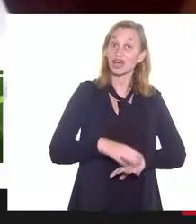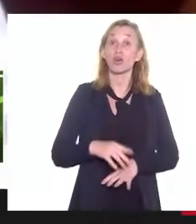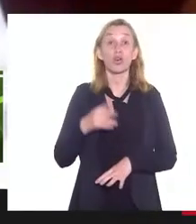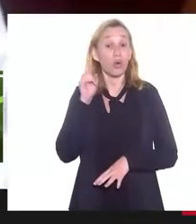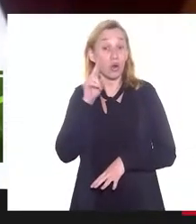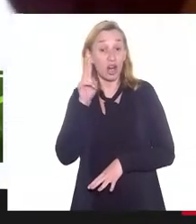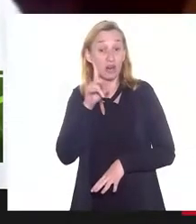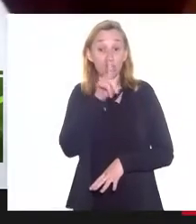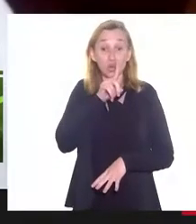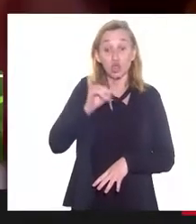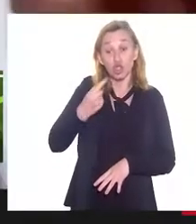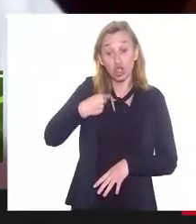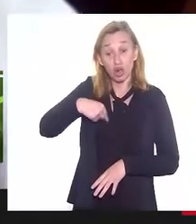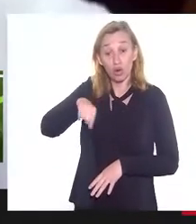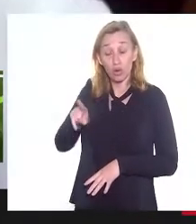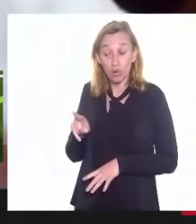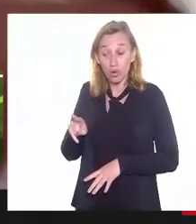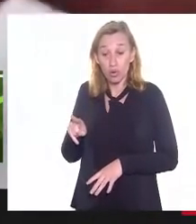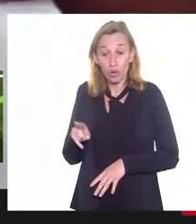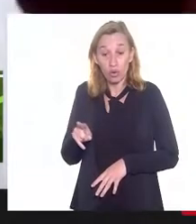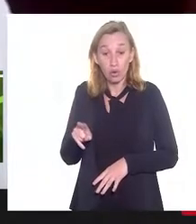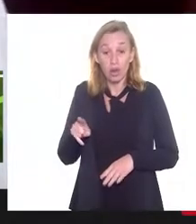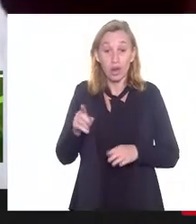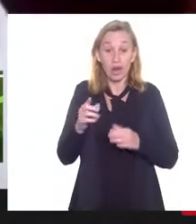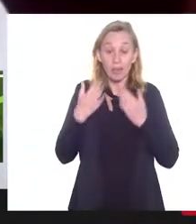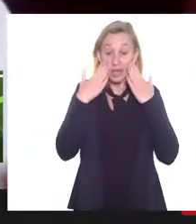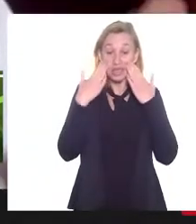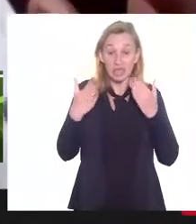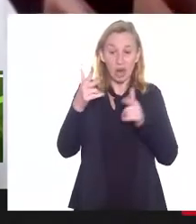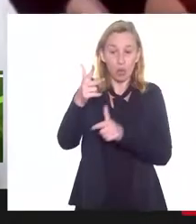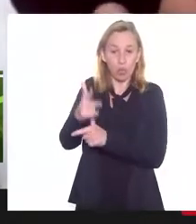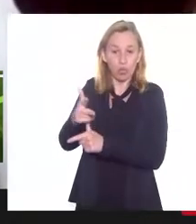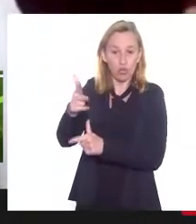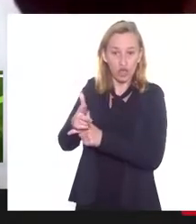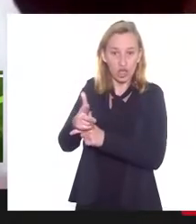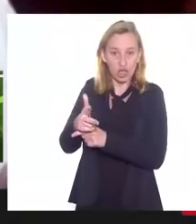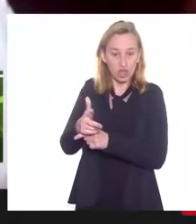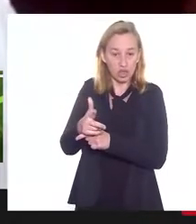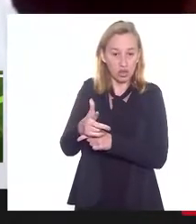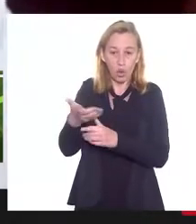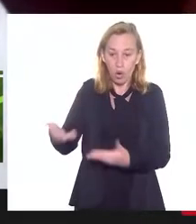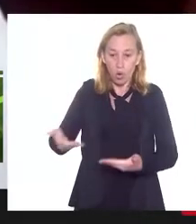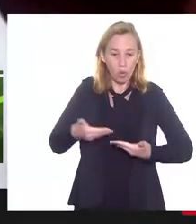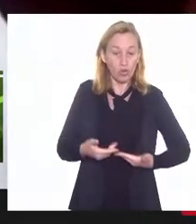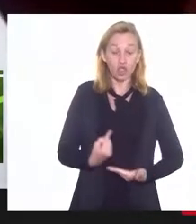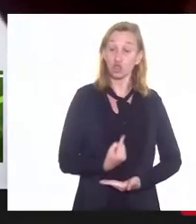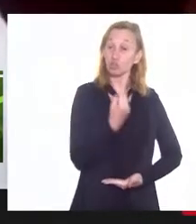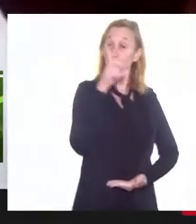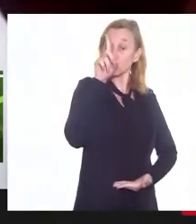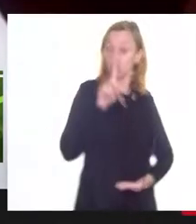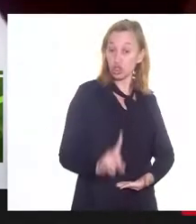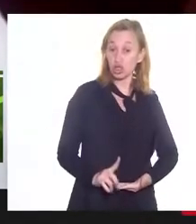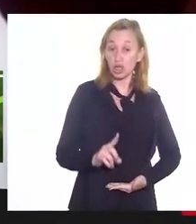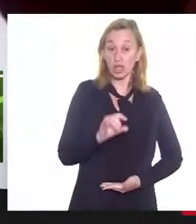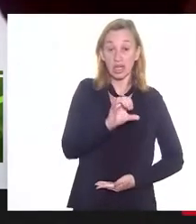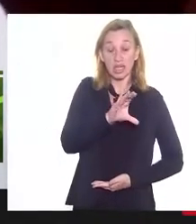que fui fazer apresentar um vídeo a convite de uma diretora de um